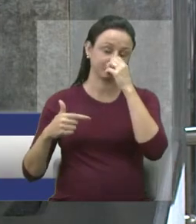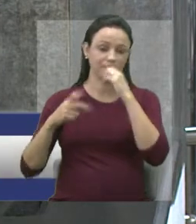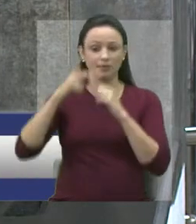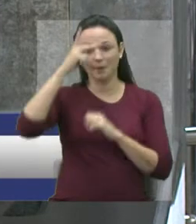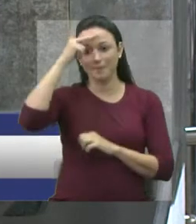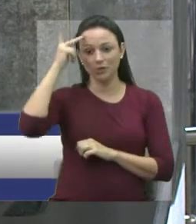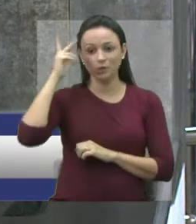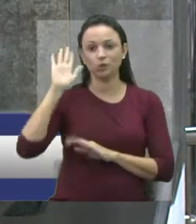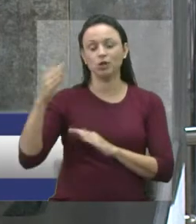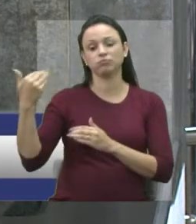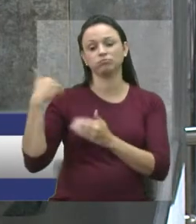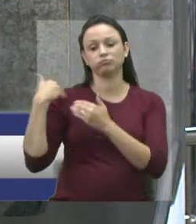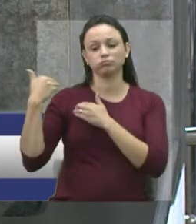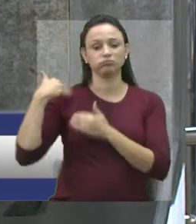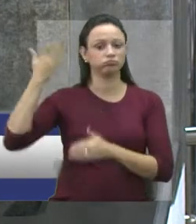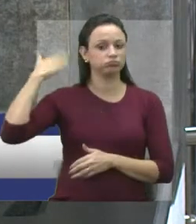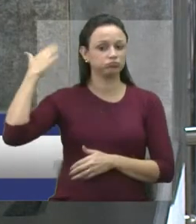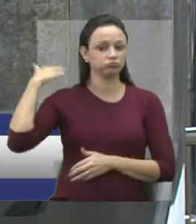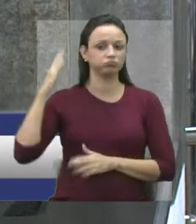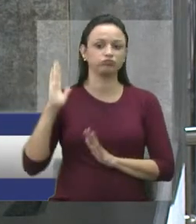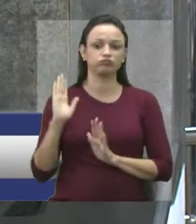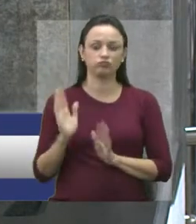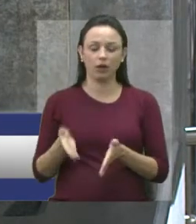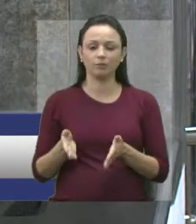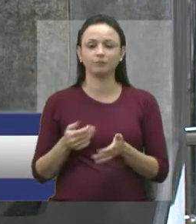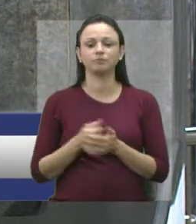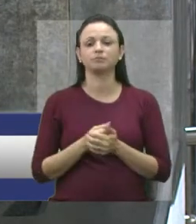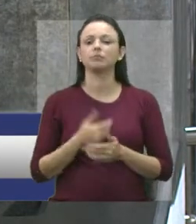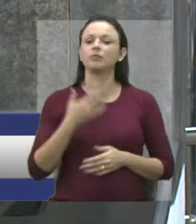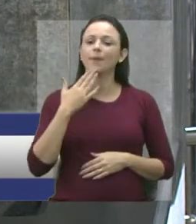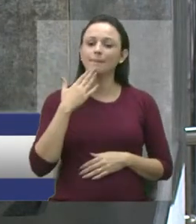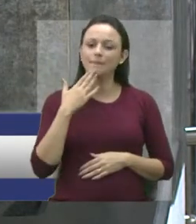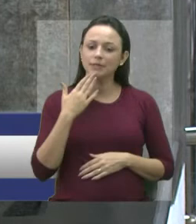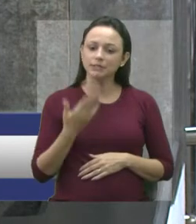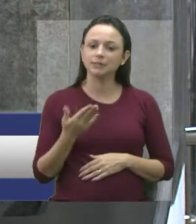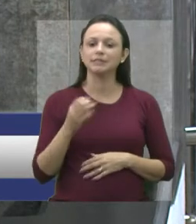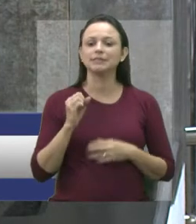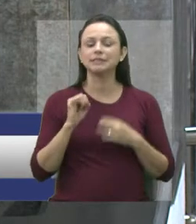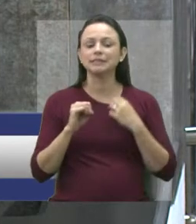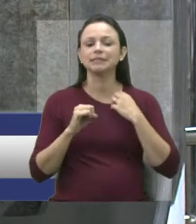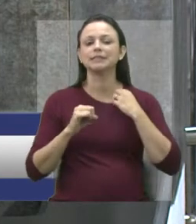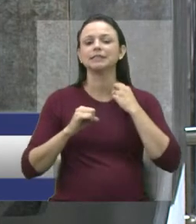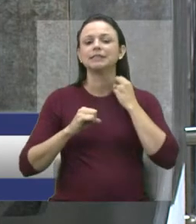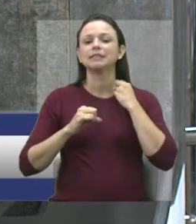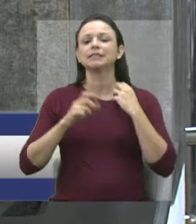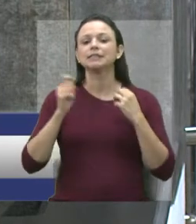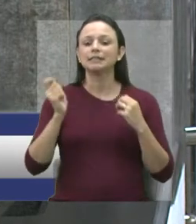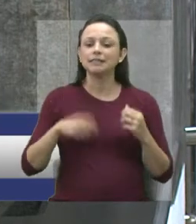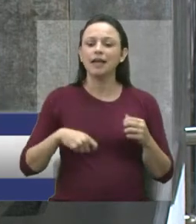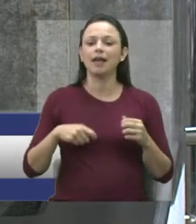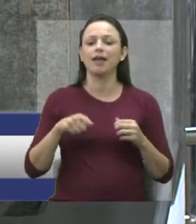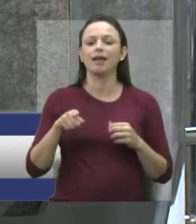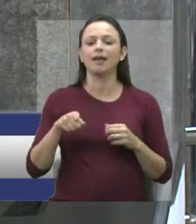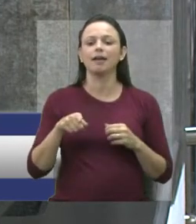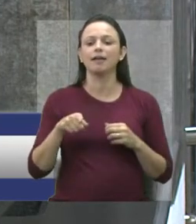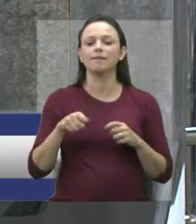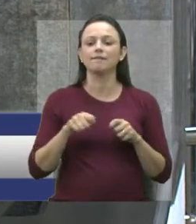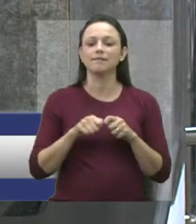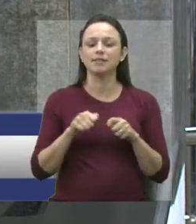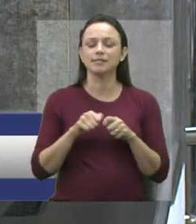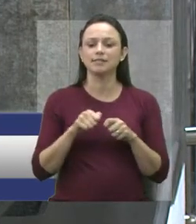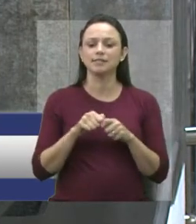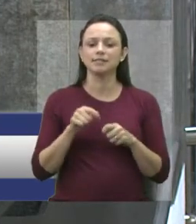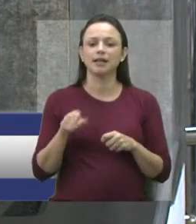algumas pessoas há algum tempo, pedindo a possibilidade do asfaltamento daquele trecho que